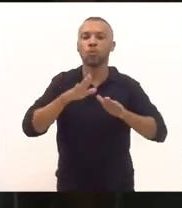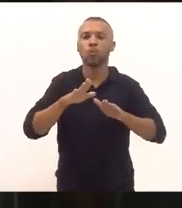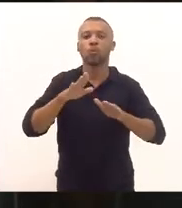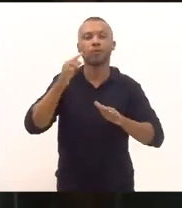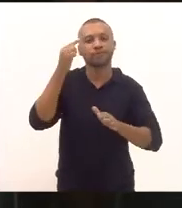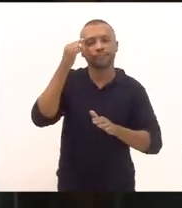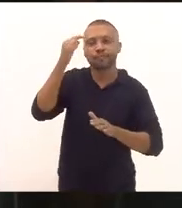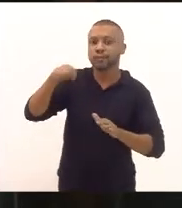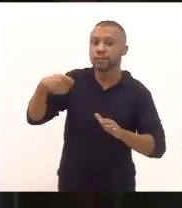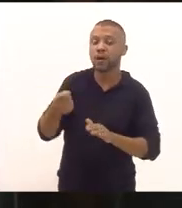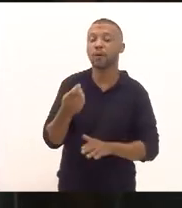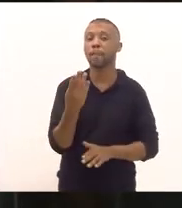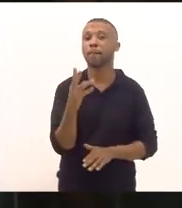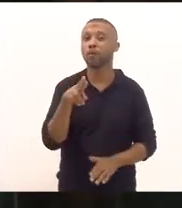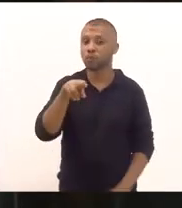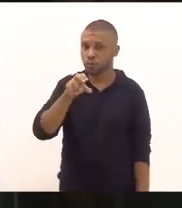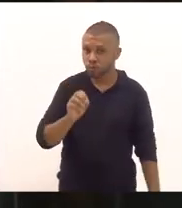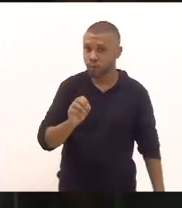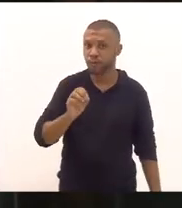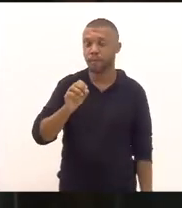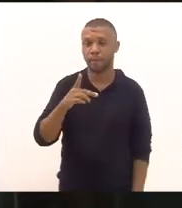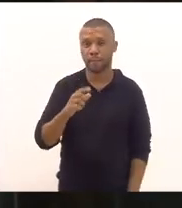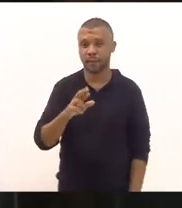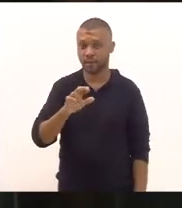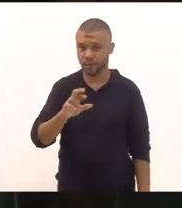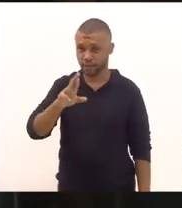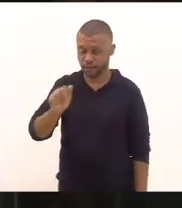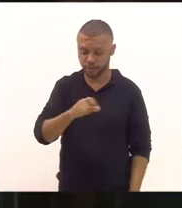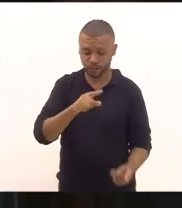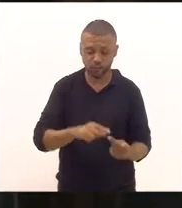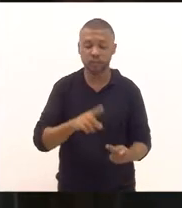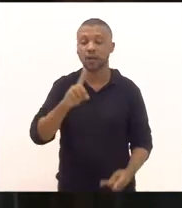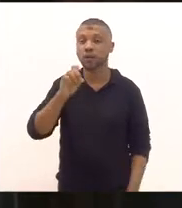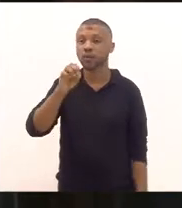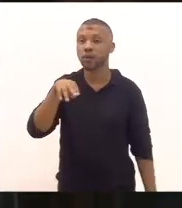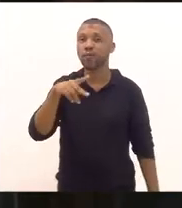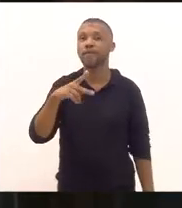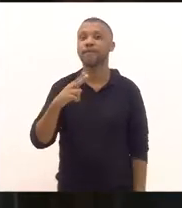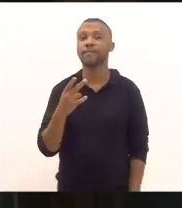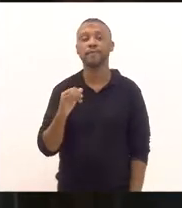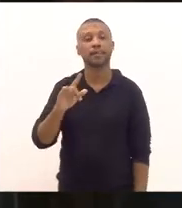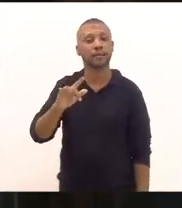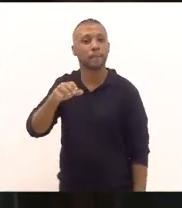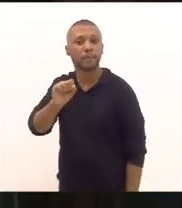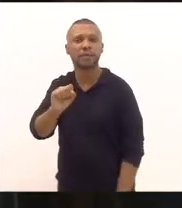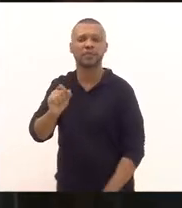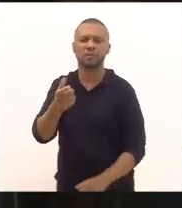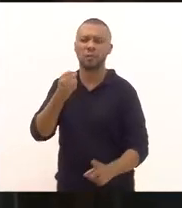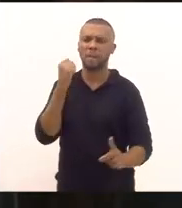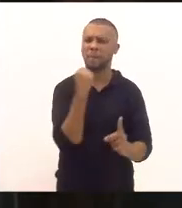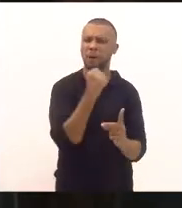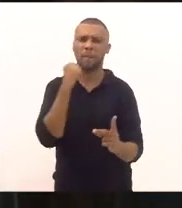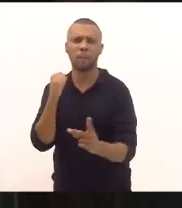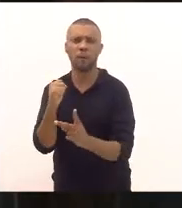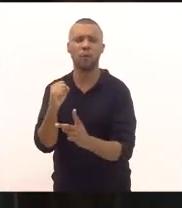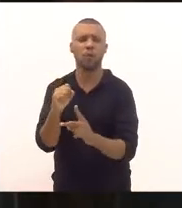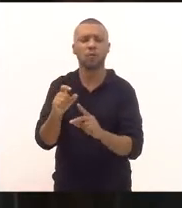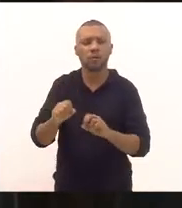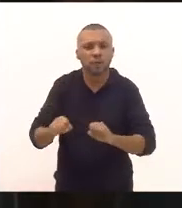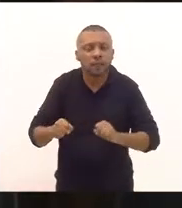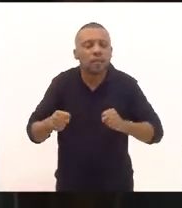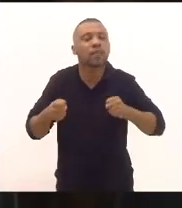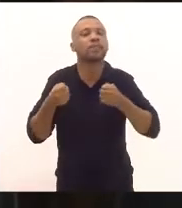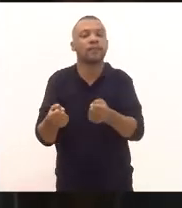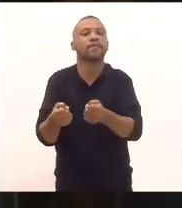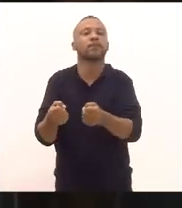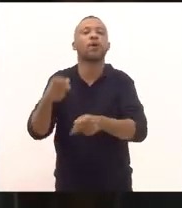de Bruno Pereira e Dom Philips brutalmente assassinados por defenderem os povos originais